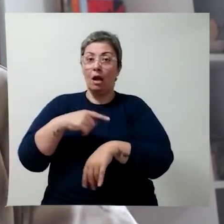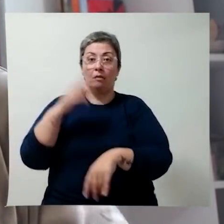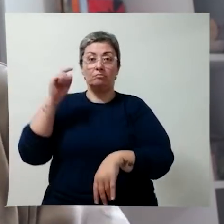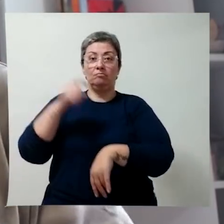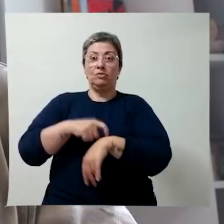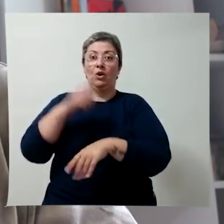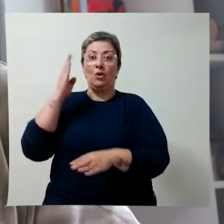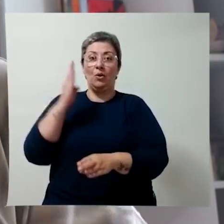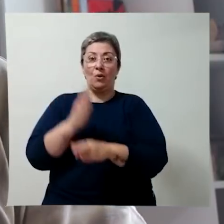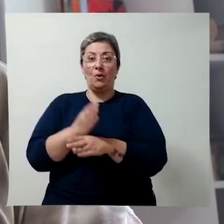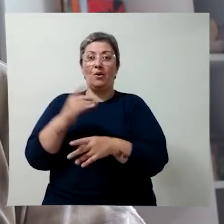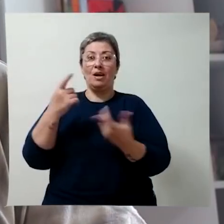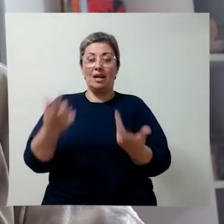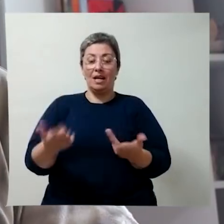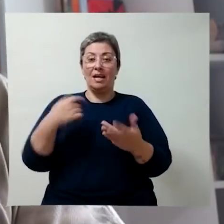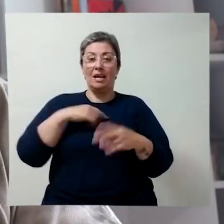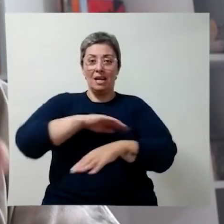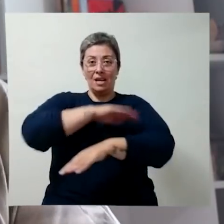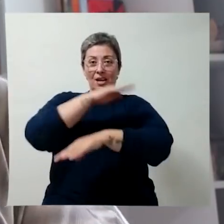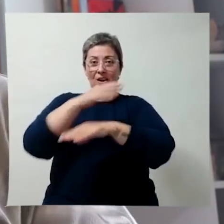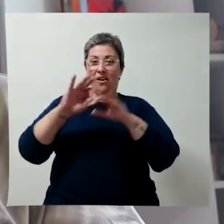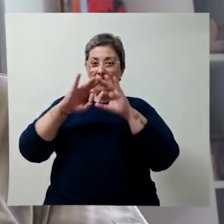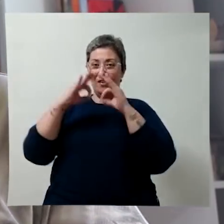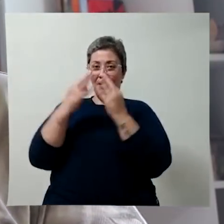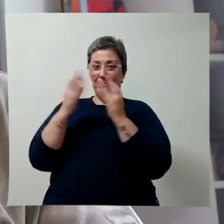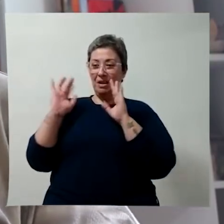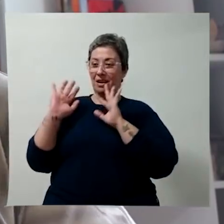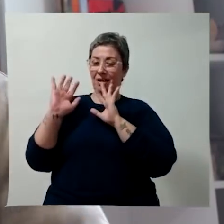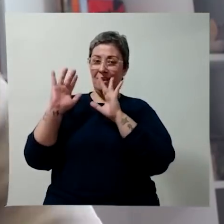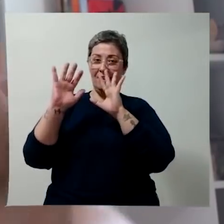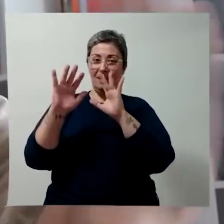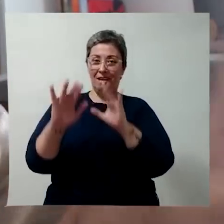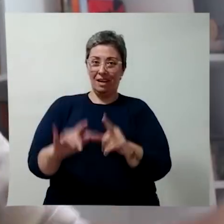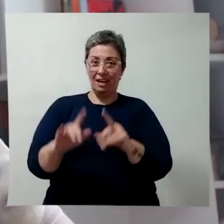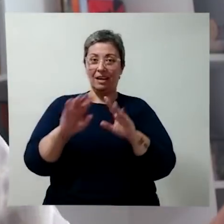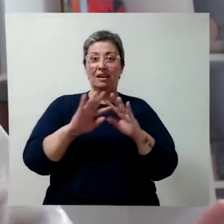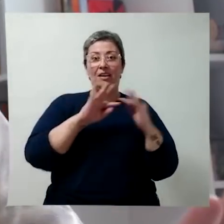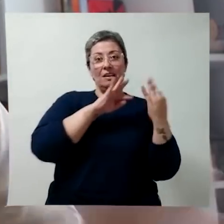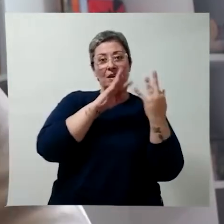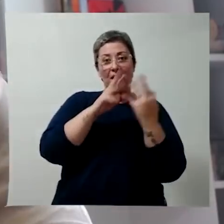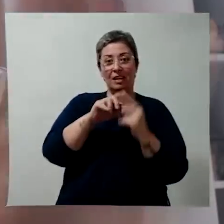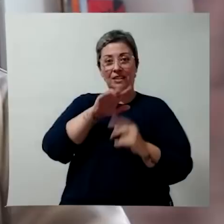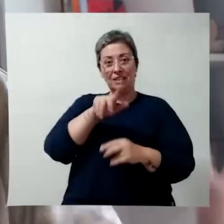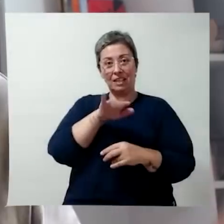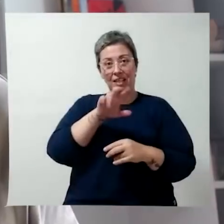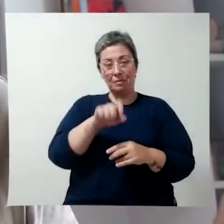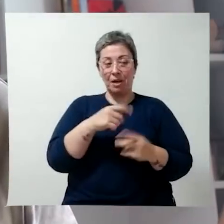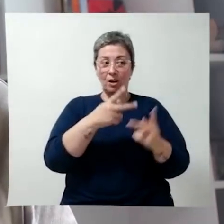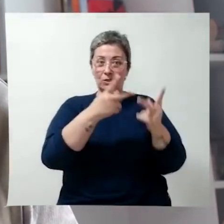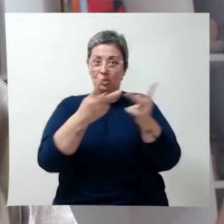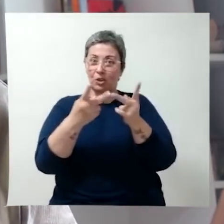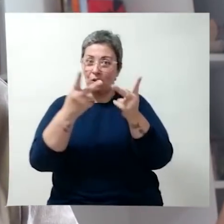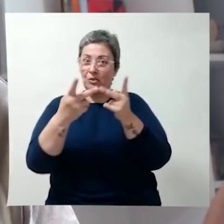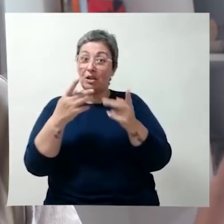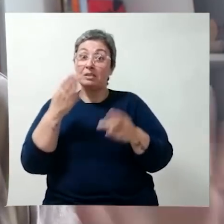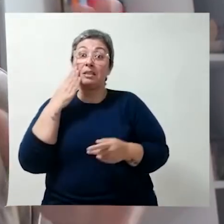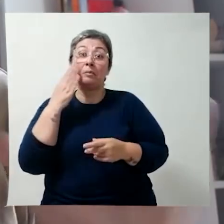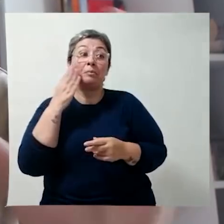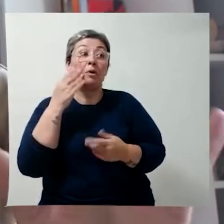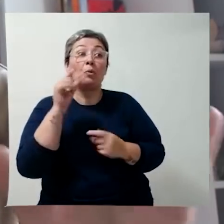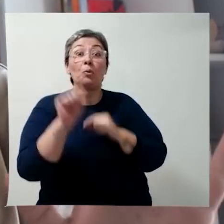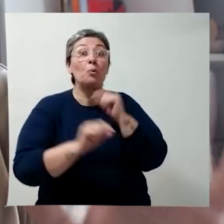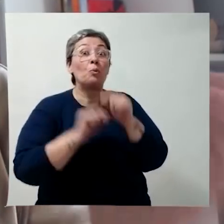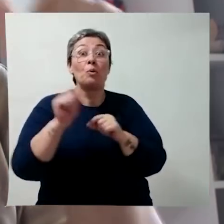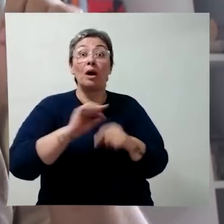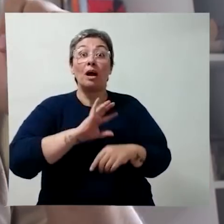até que chegou o momento. Naquela oca se reuniu a família da Jaciara, a família do Jaibé, alguns convidados só para saber o que